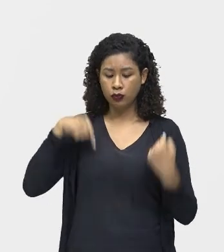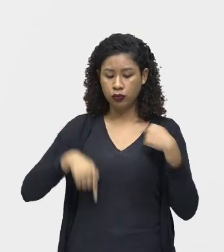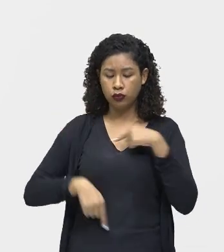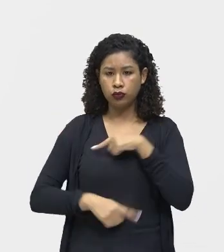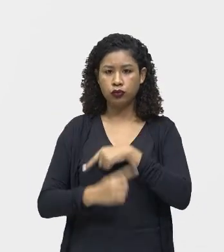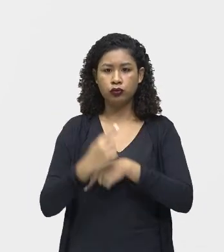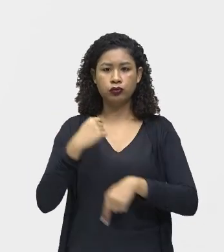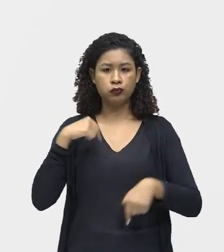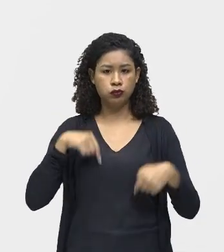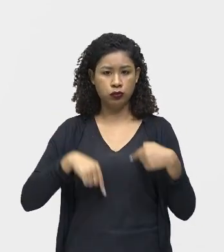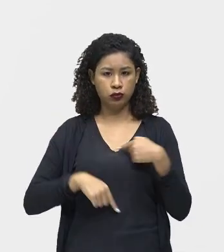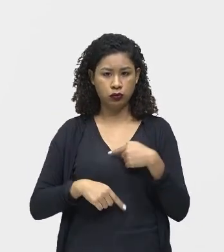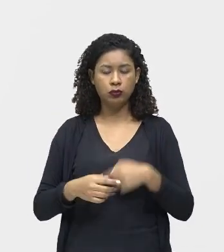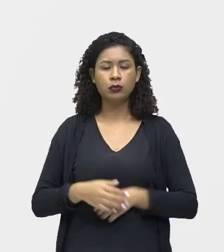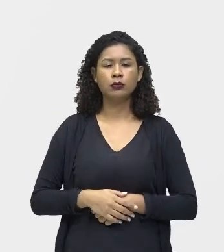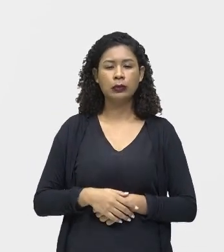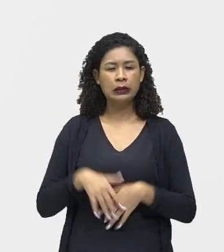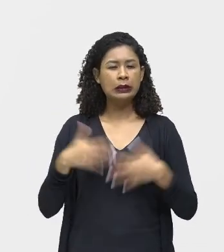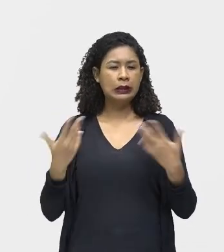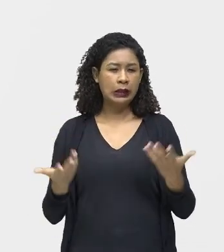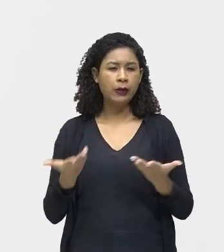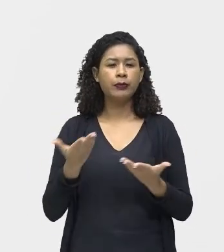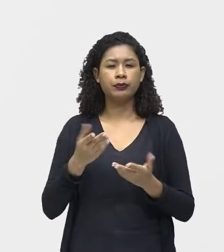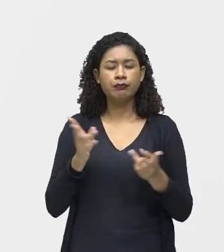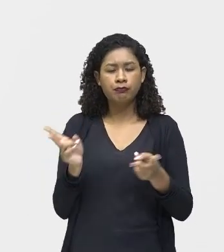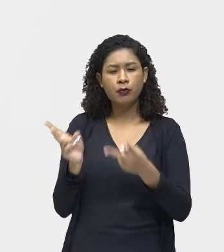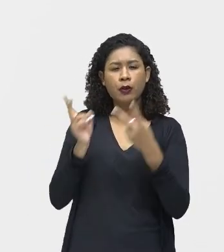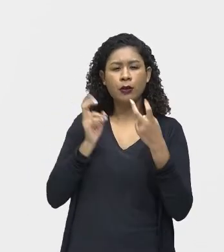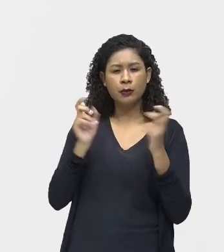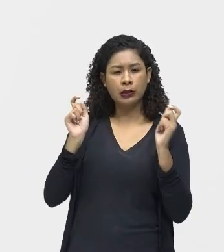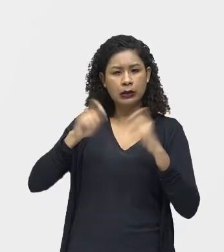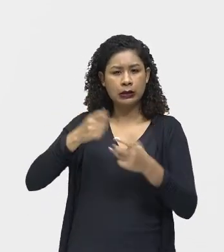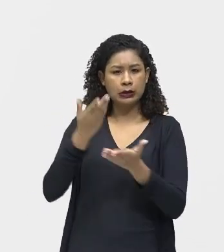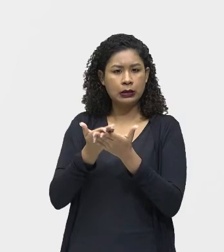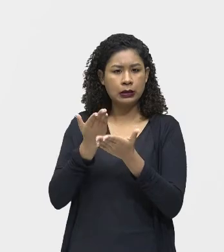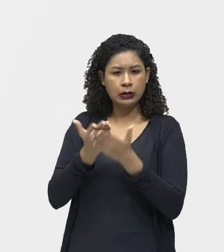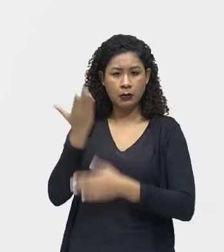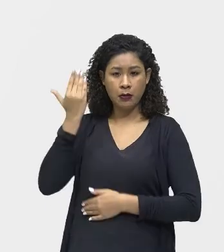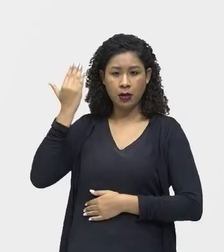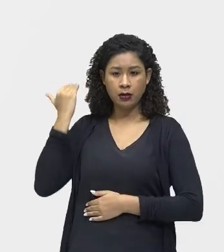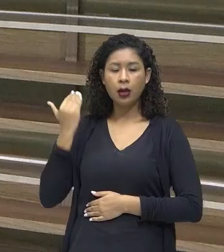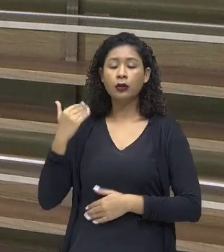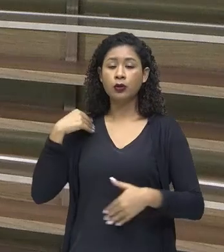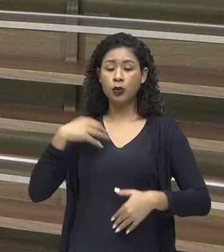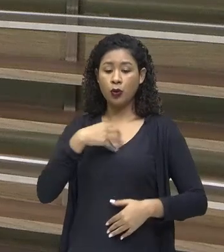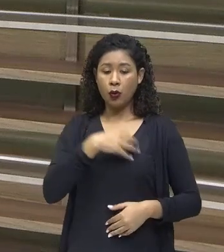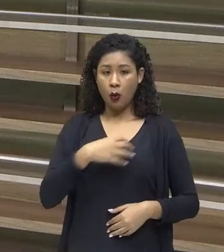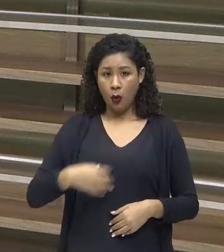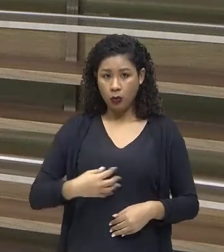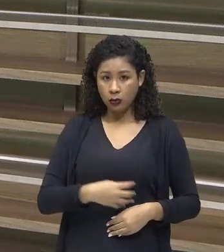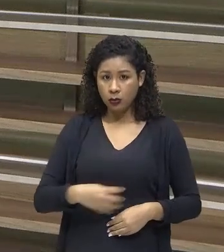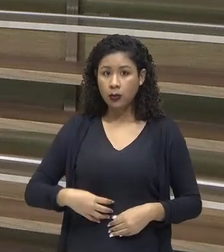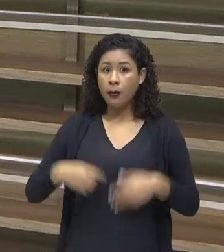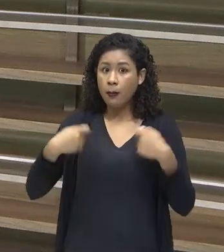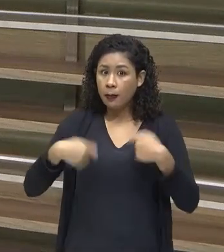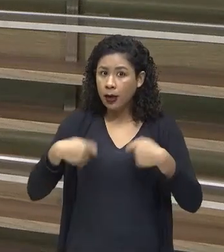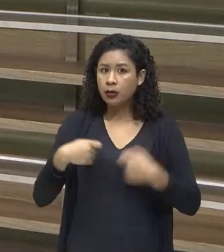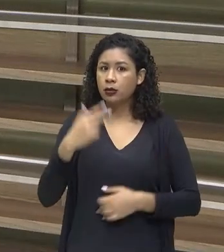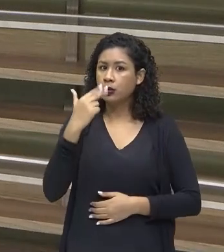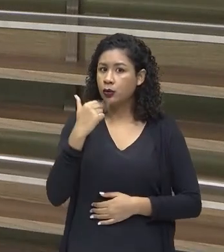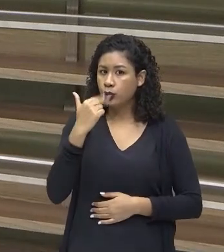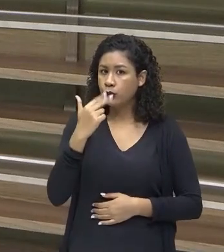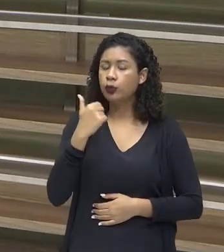sistema digestório quanto do sistema cardiovascular, que o nosso organismo tem nutrientes que precisam para realizar